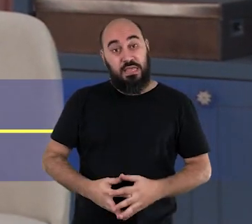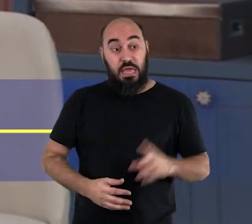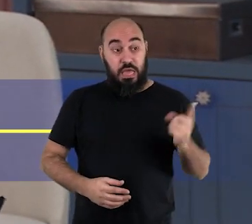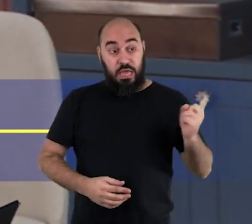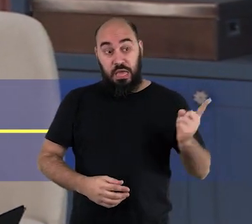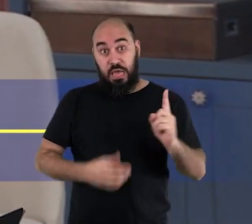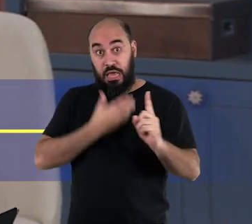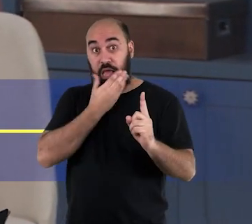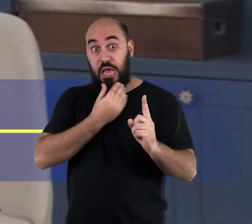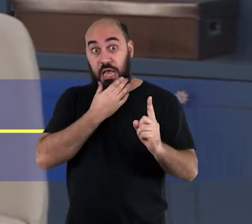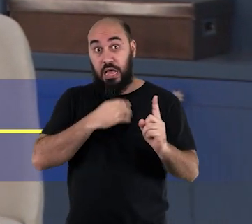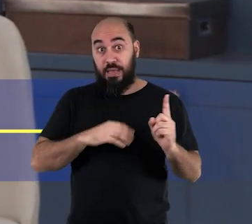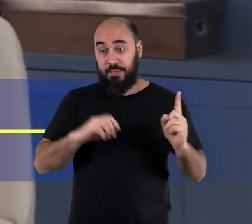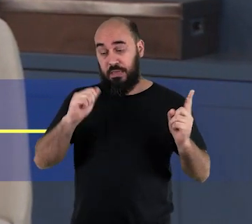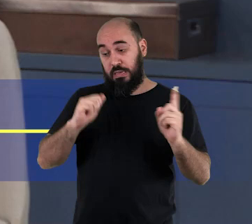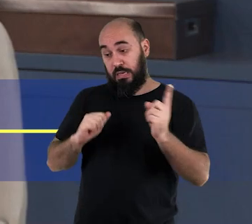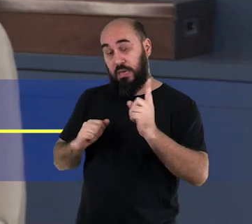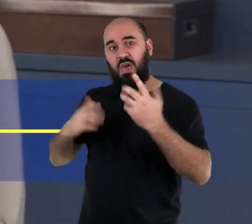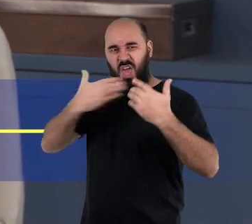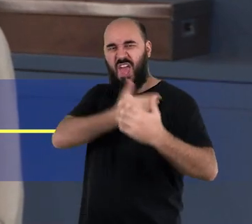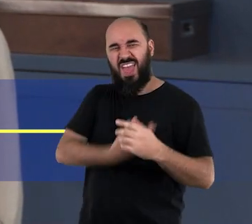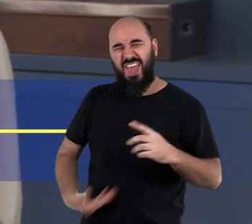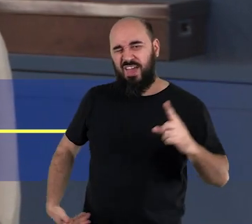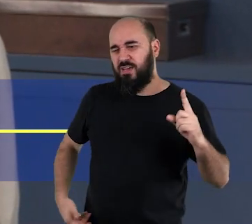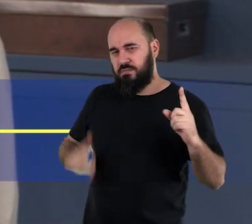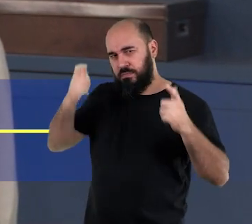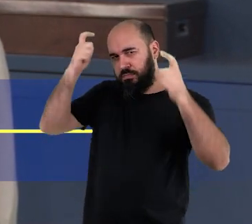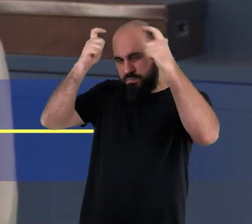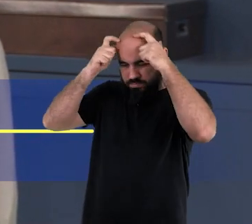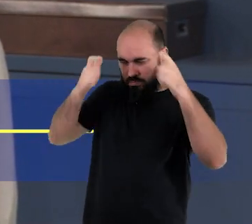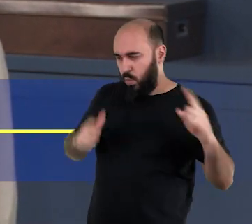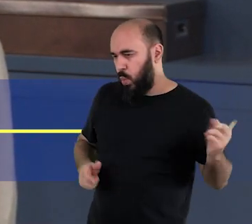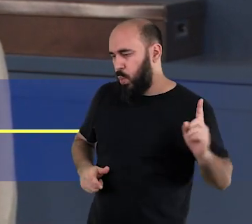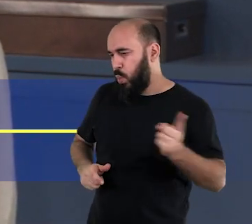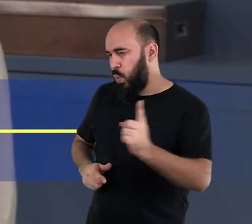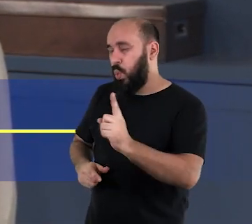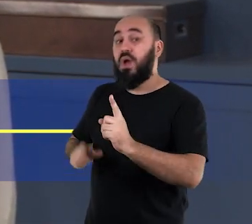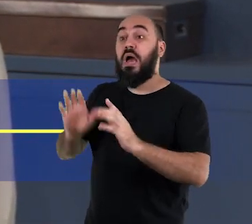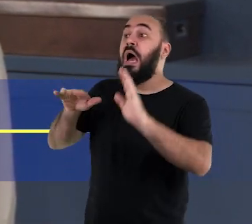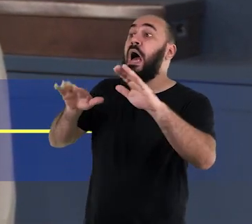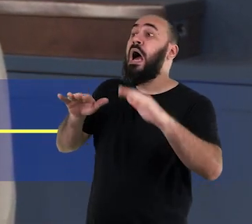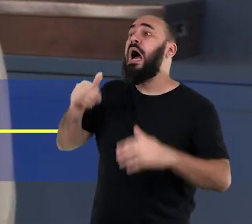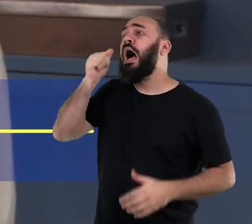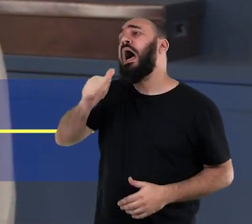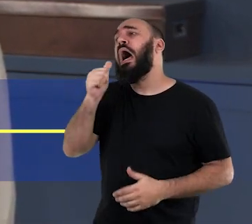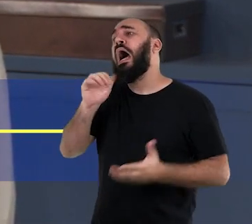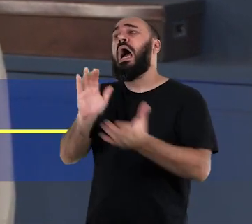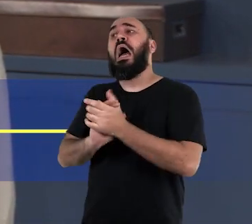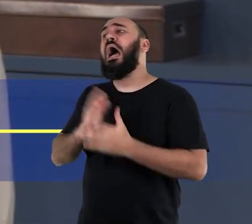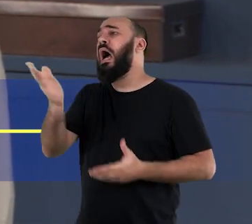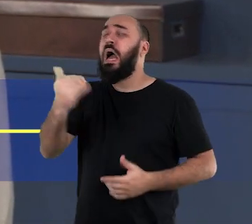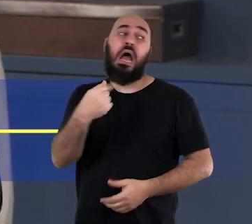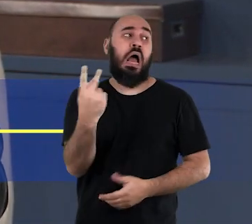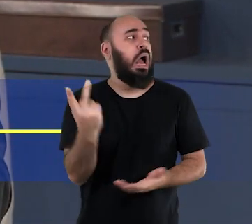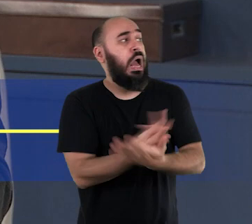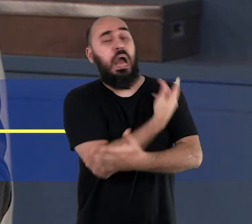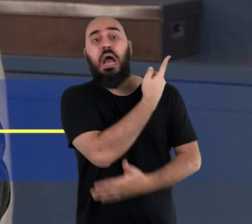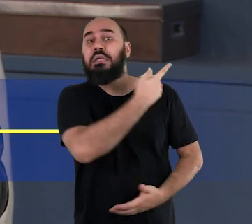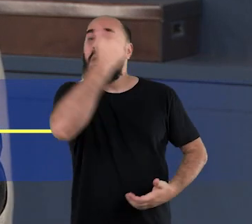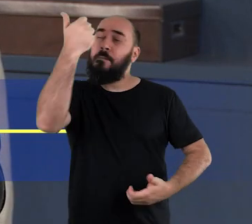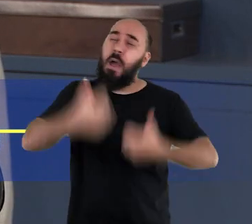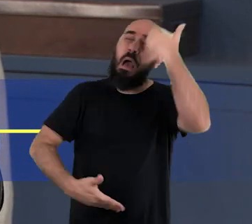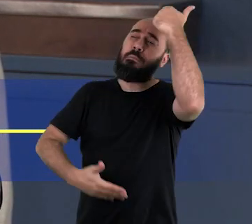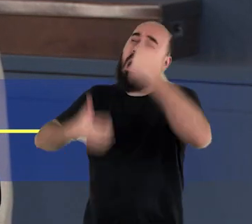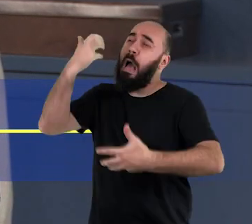notícia a Jezabel do que aconteceu no Carmelo e de que todos os sacerdotes e profetas de